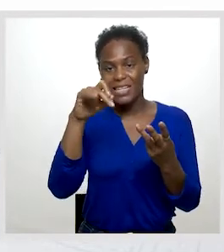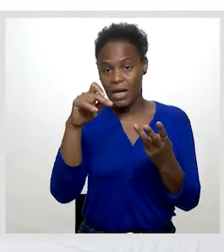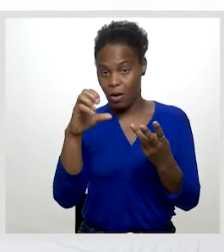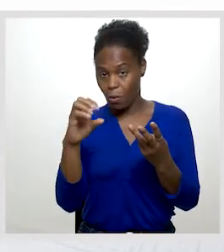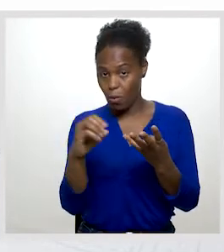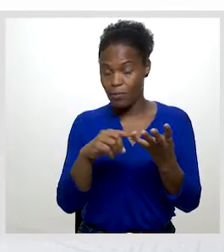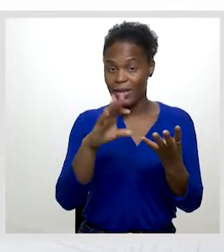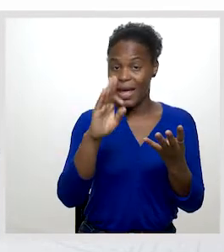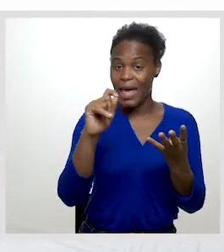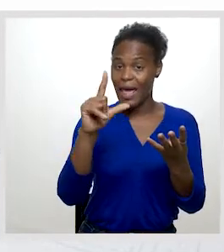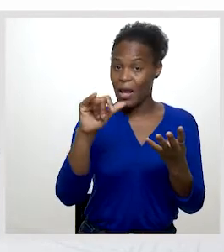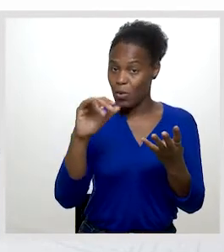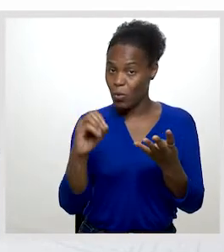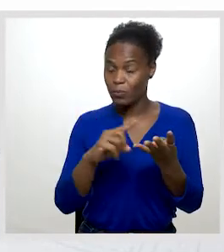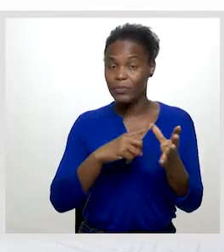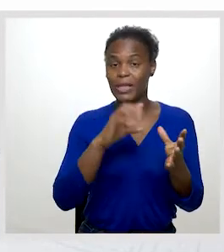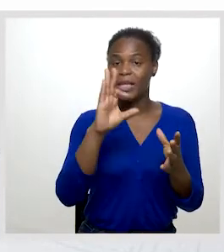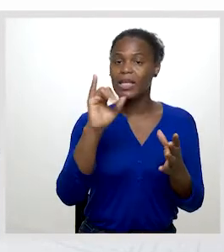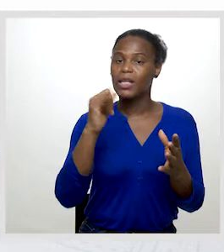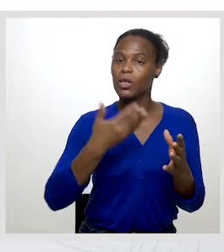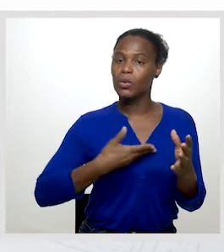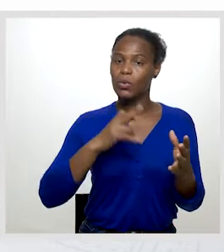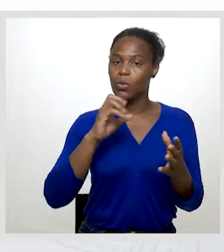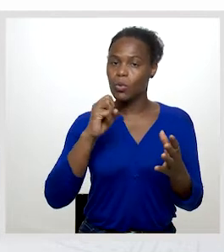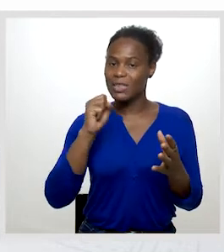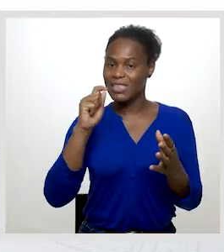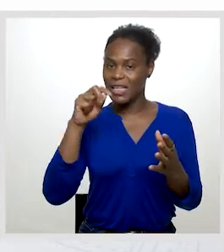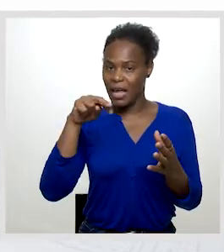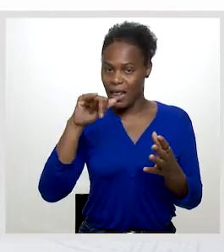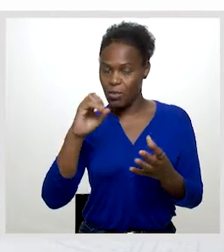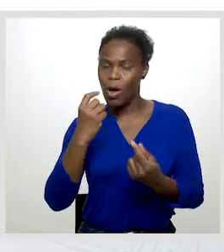hidrogênio e algumas quantidades de dióxido de carbono.